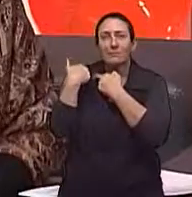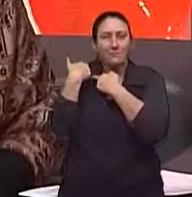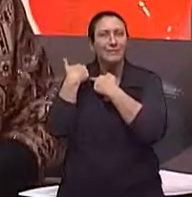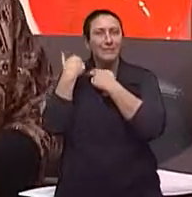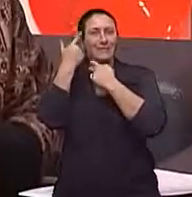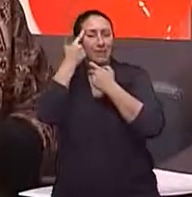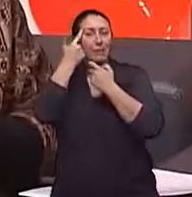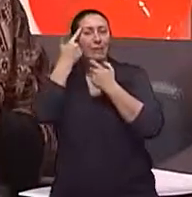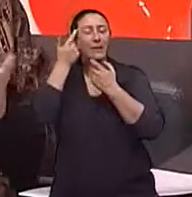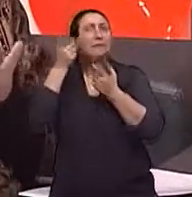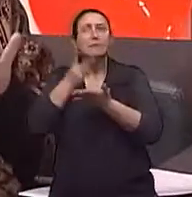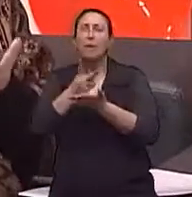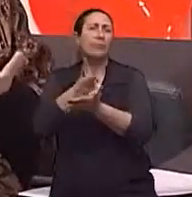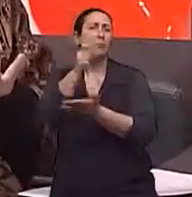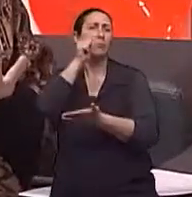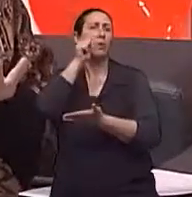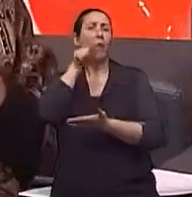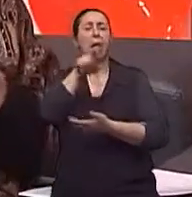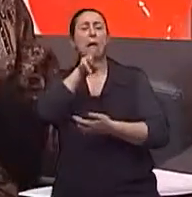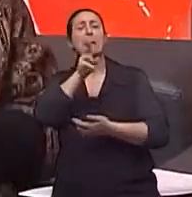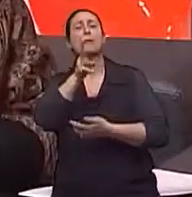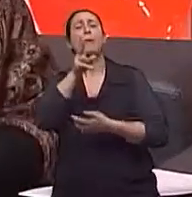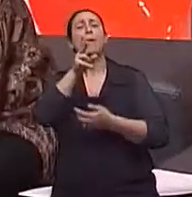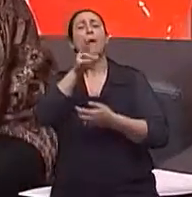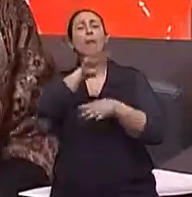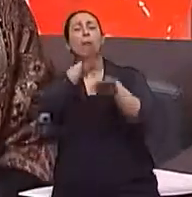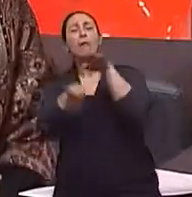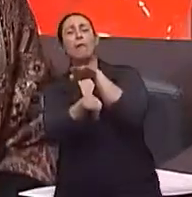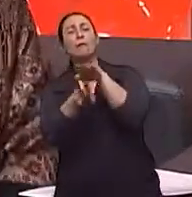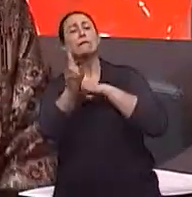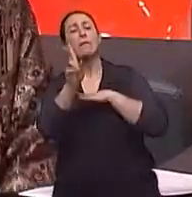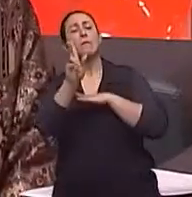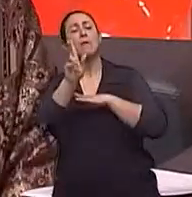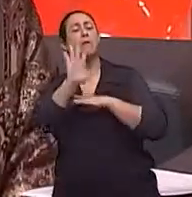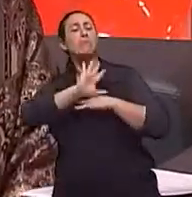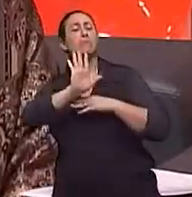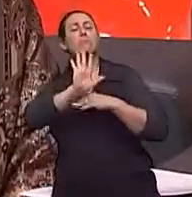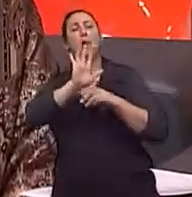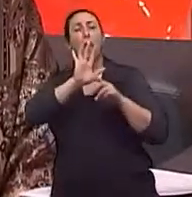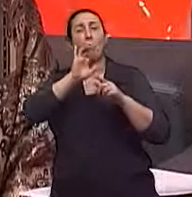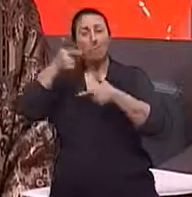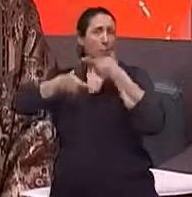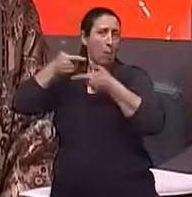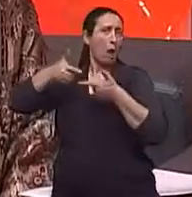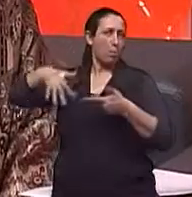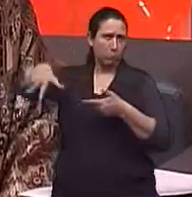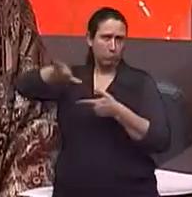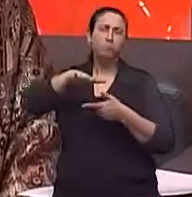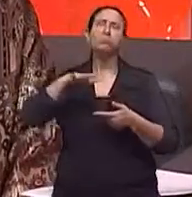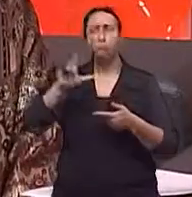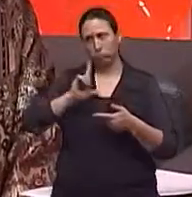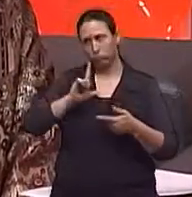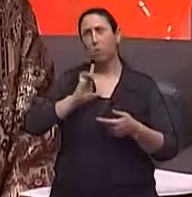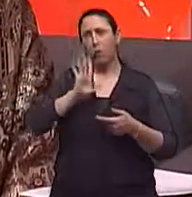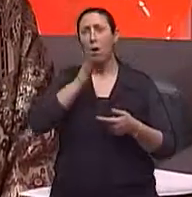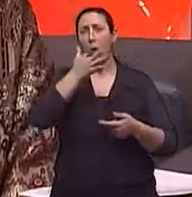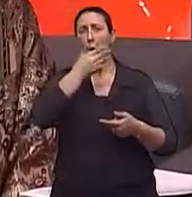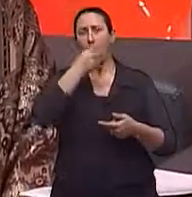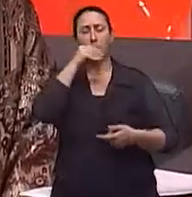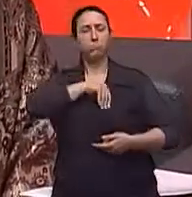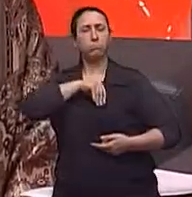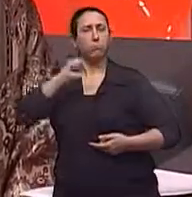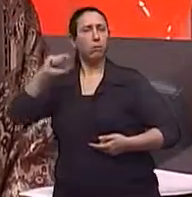sempre foi colocado as mulheres no segundo plano tanto que a gente sabe aqui no âmbito do trabalho por exemplo nós ainda recebemos menos né